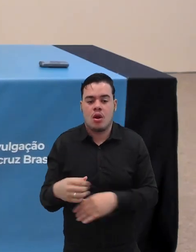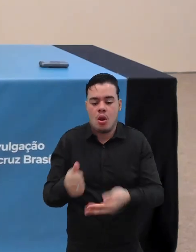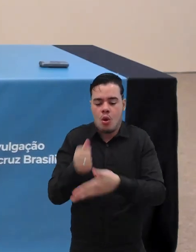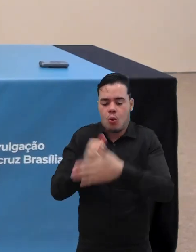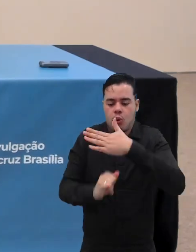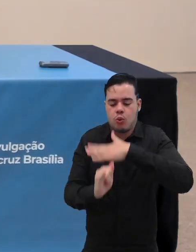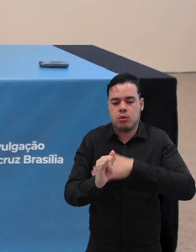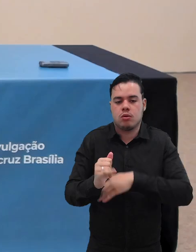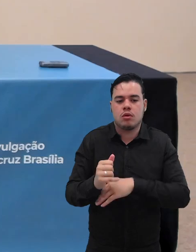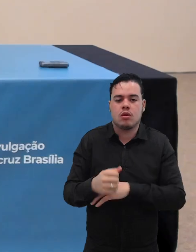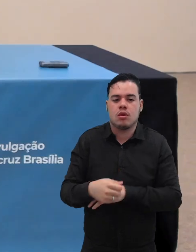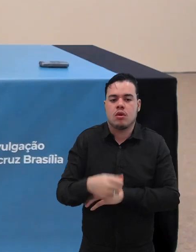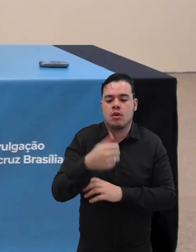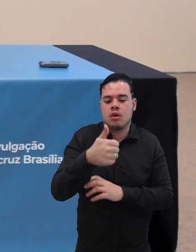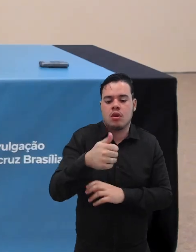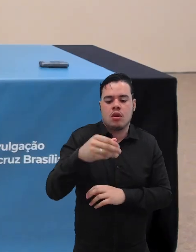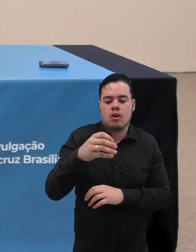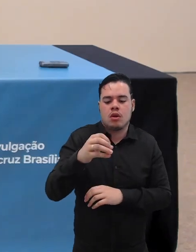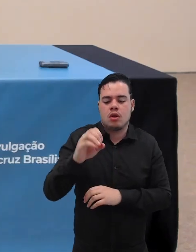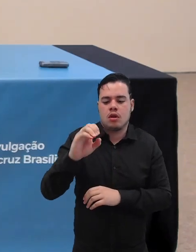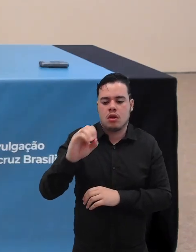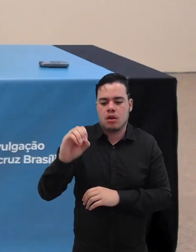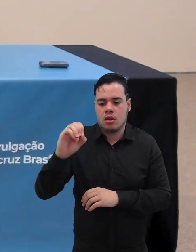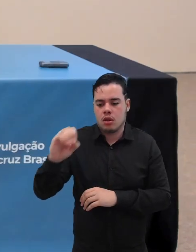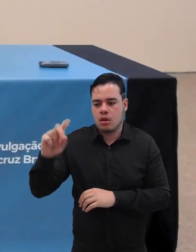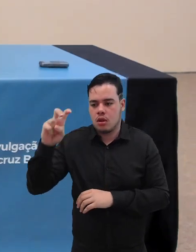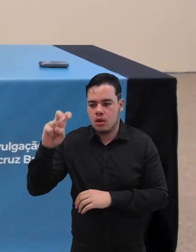investimento de 105 milhões.